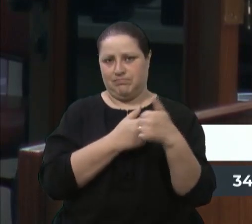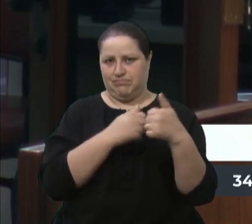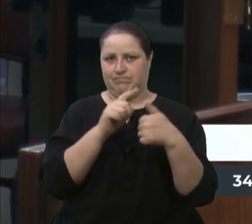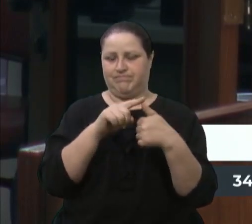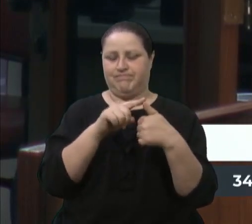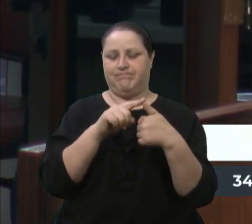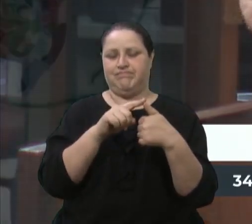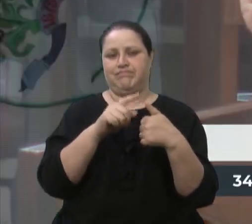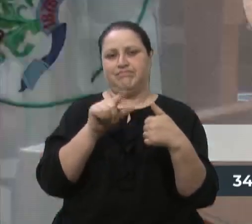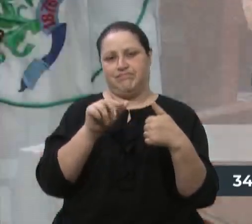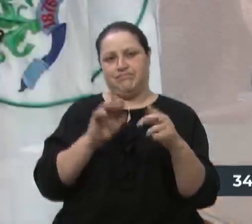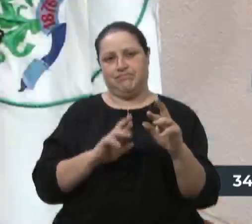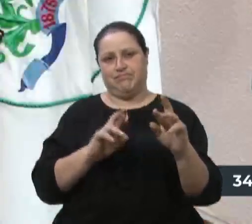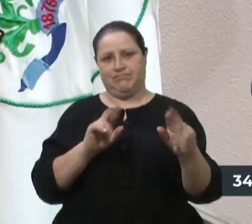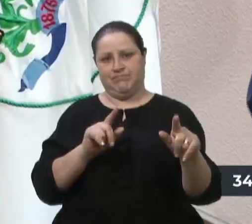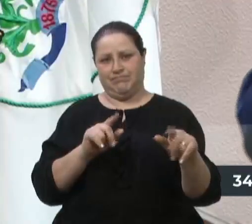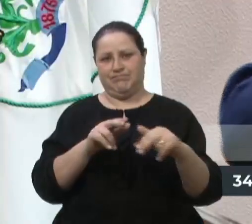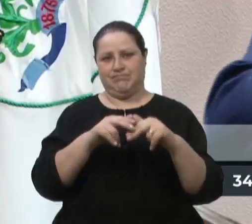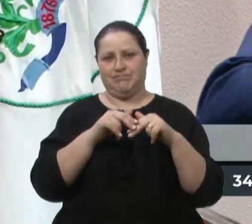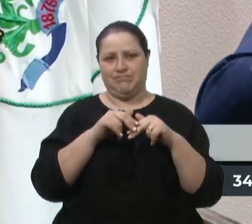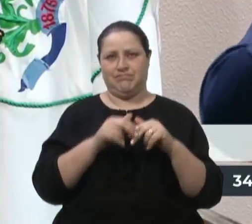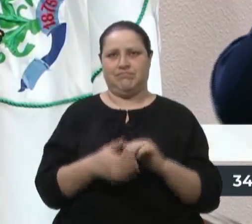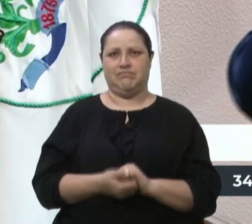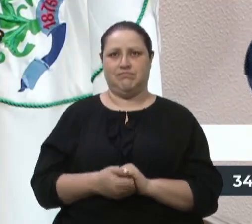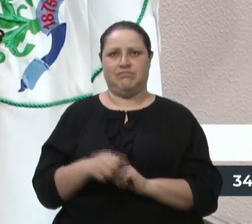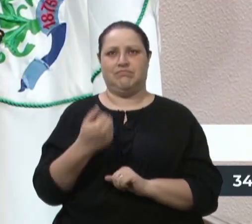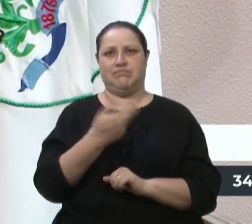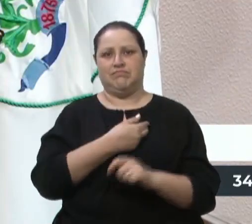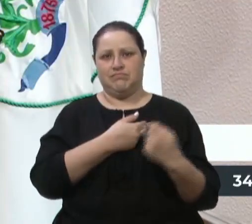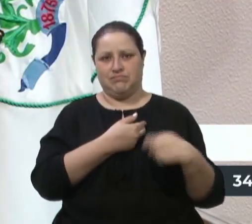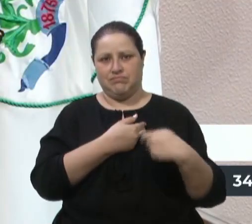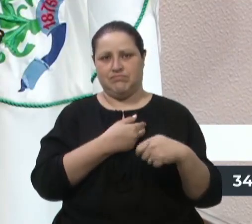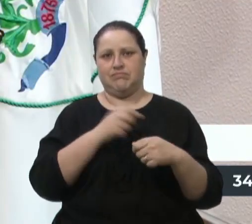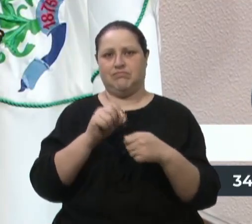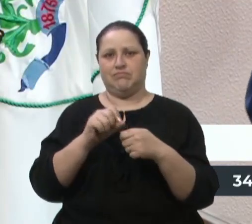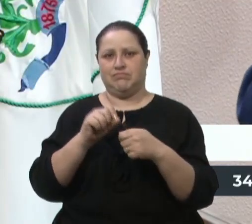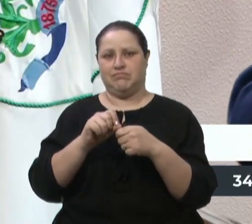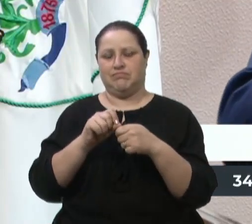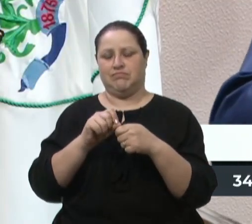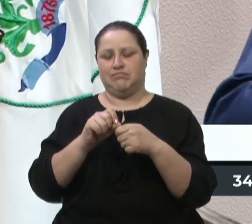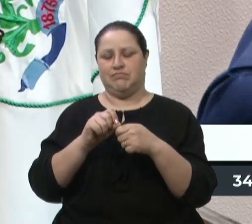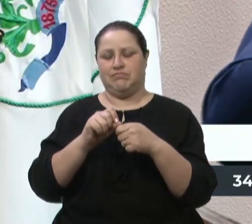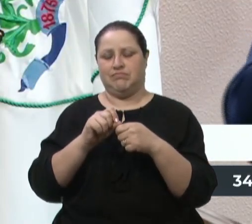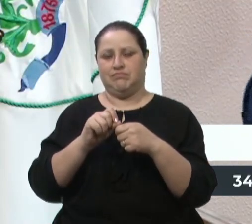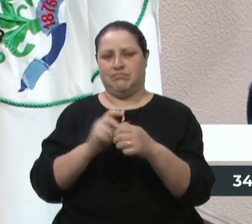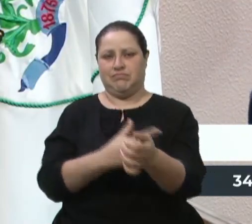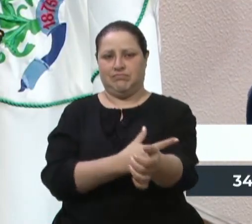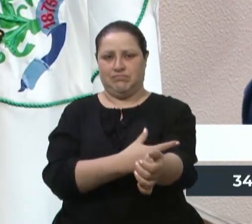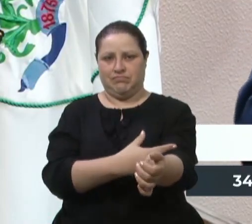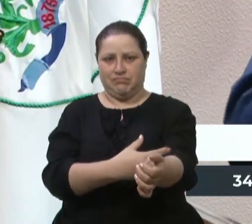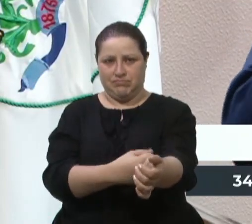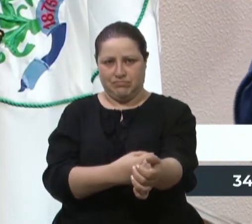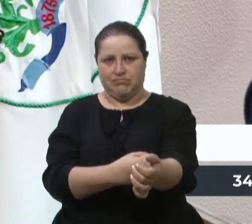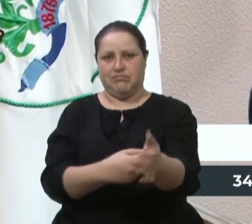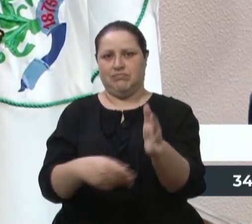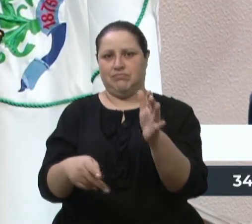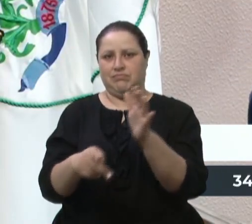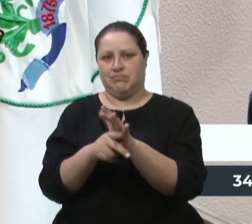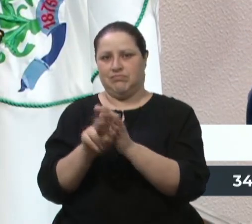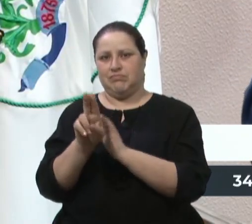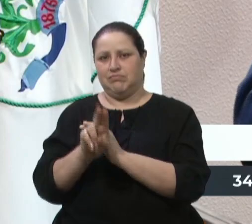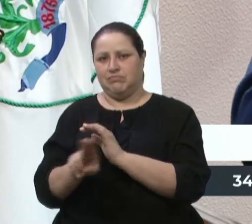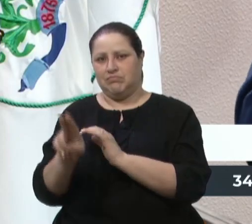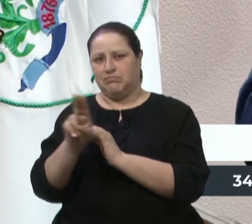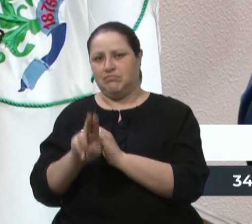né, diferenciados nesta questão. Temos que fazer exame toxicológico, temos que ter os cursos para esta